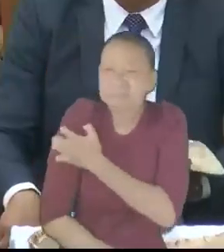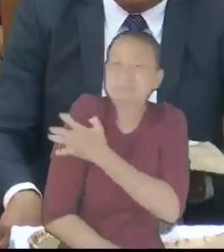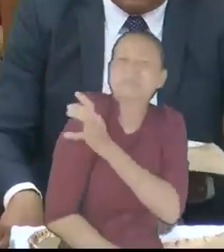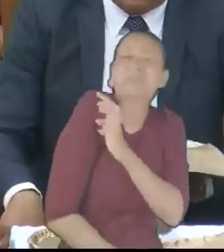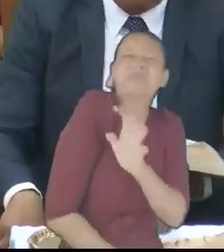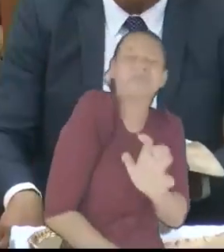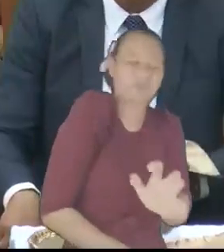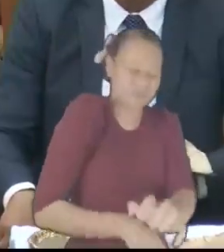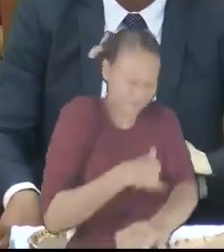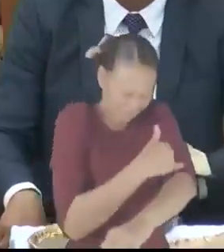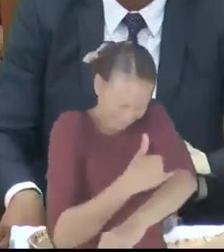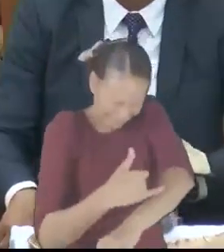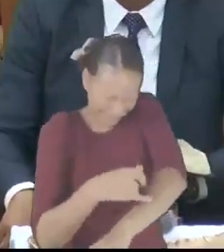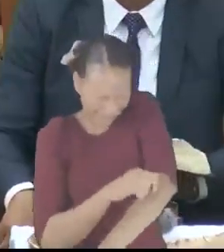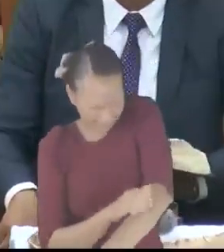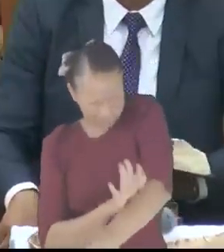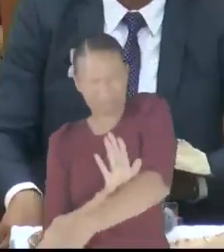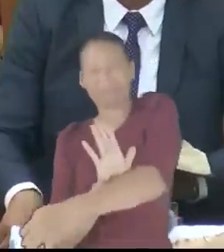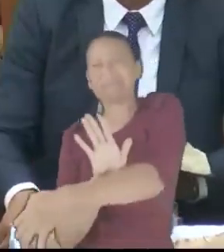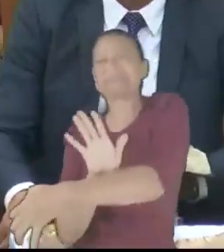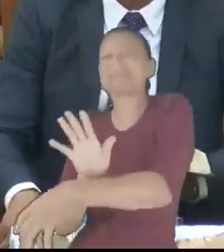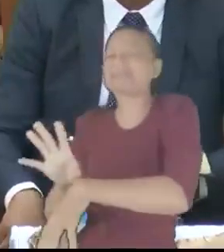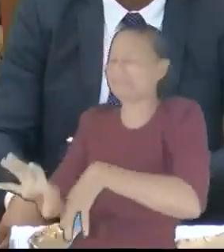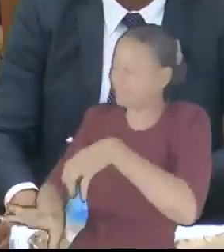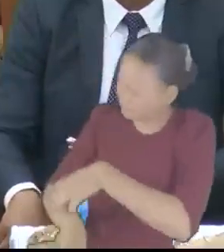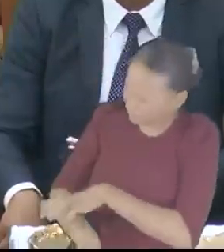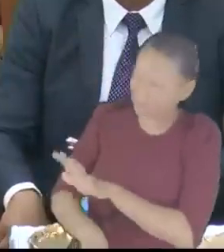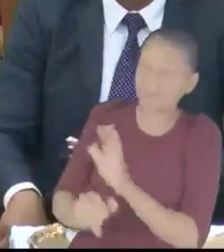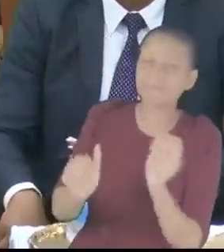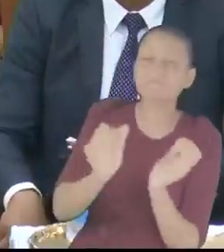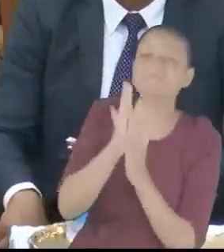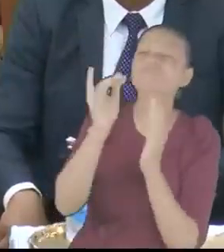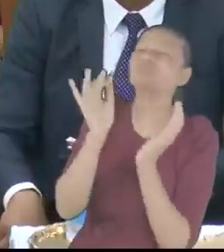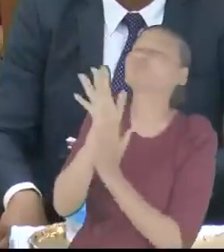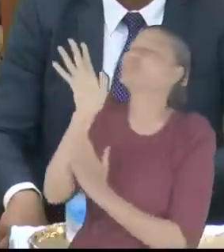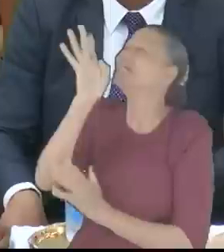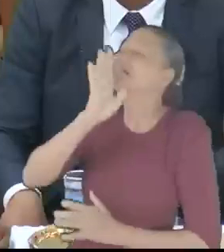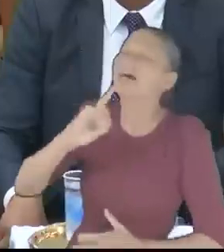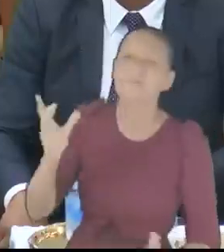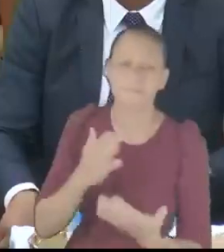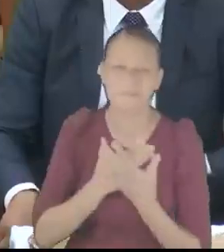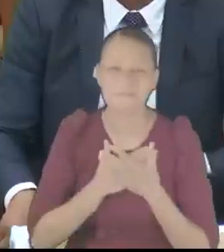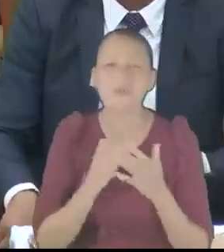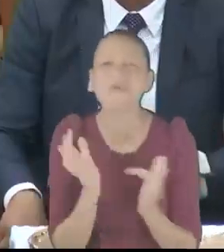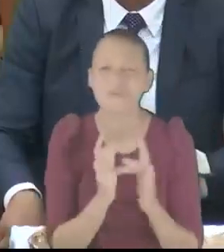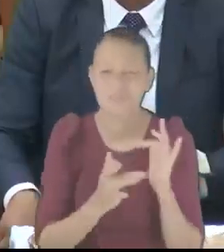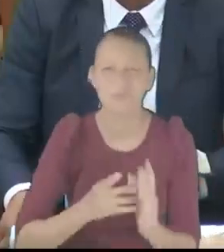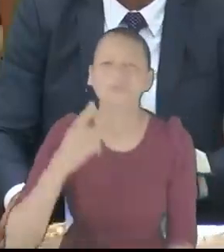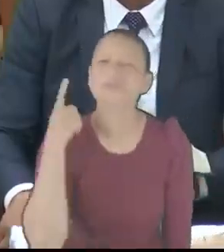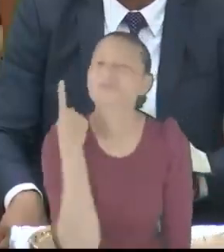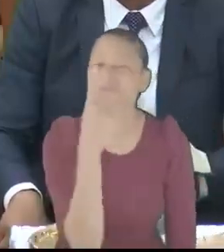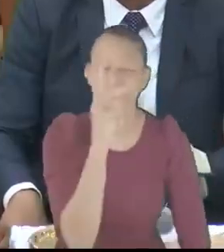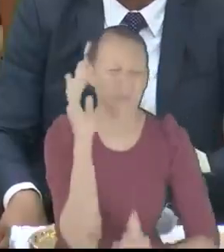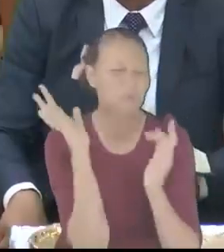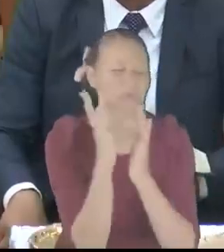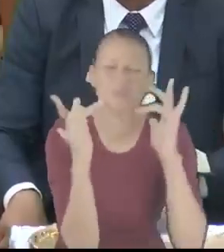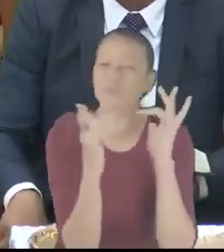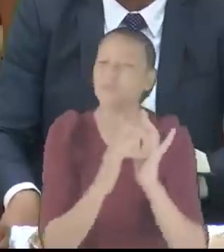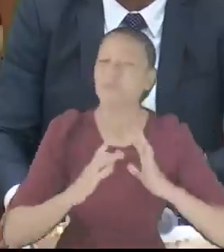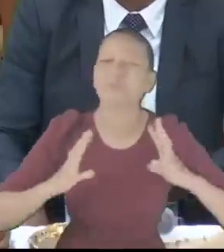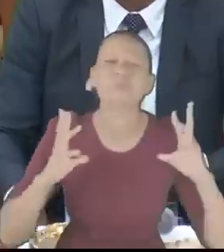voava nervos. Louvado seja Deus. E o meu Jesus e o seu Jesus foi